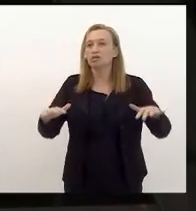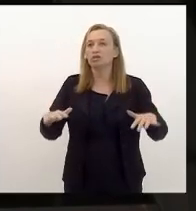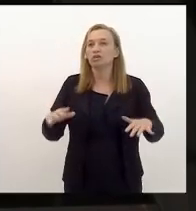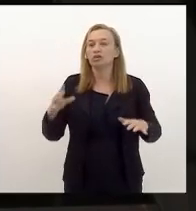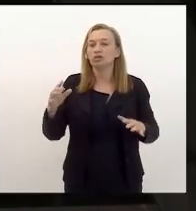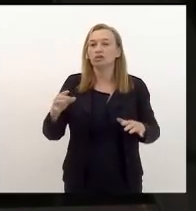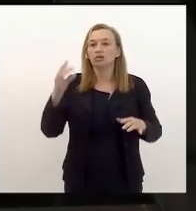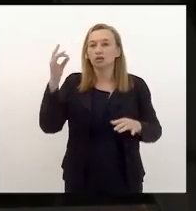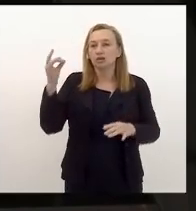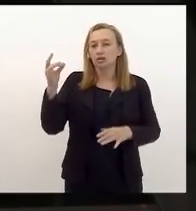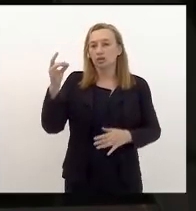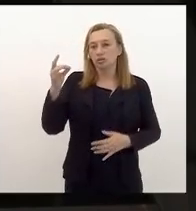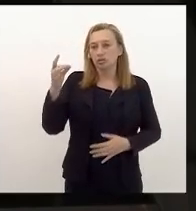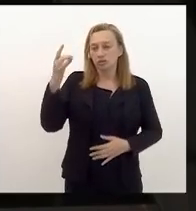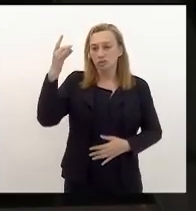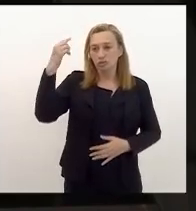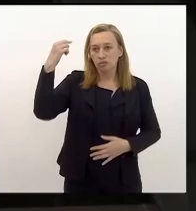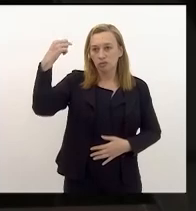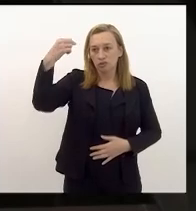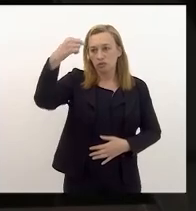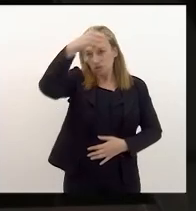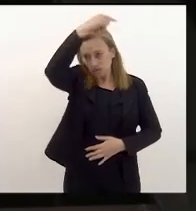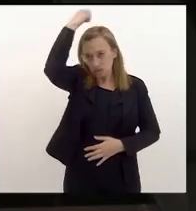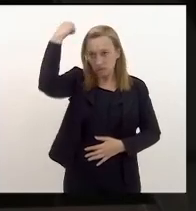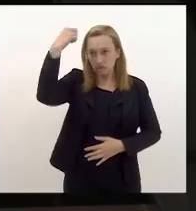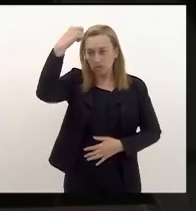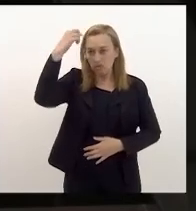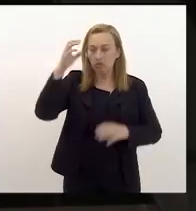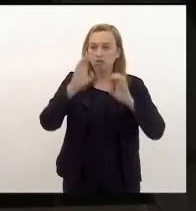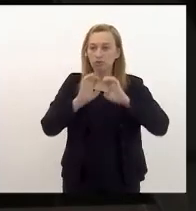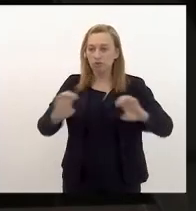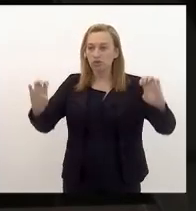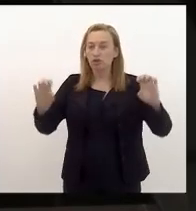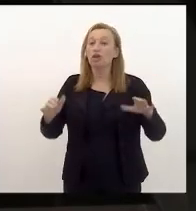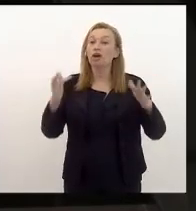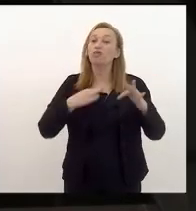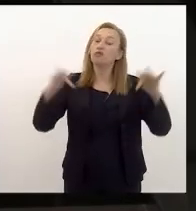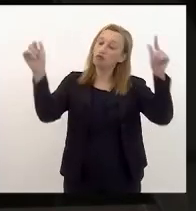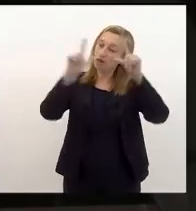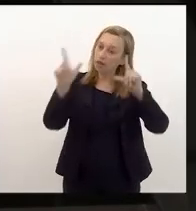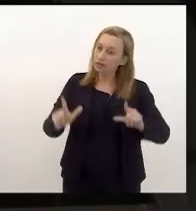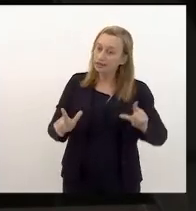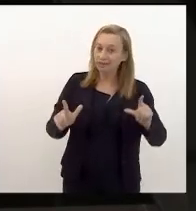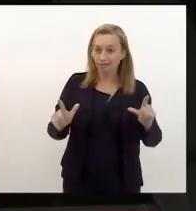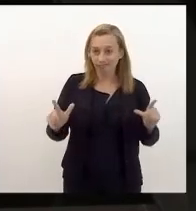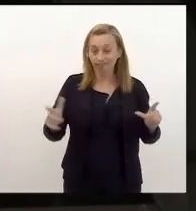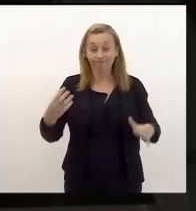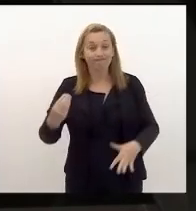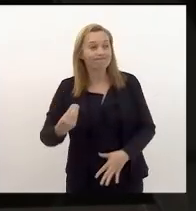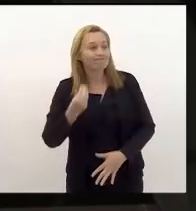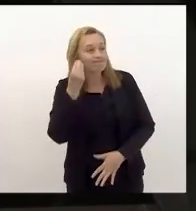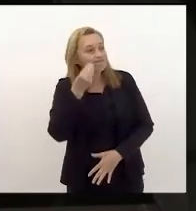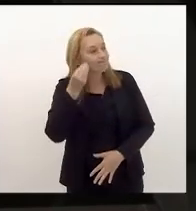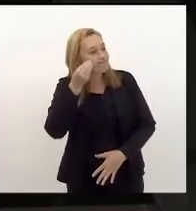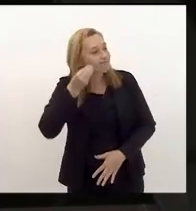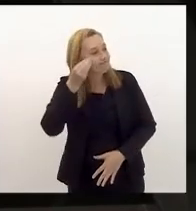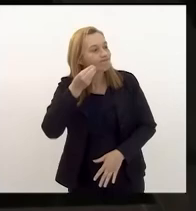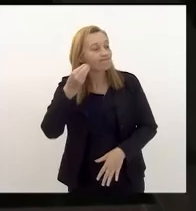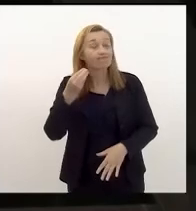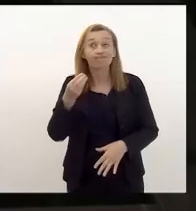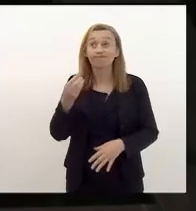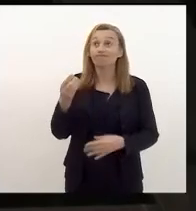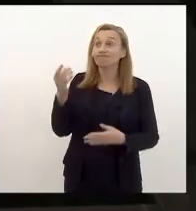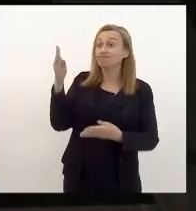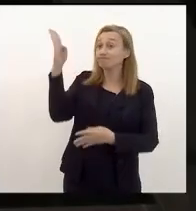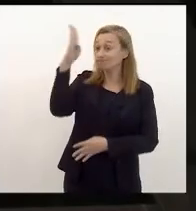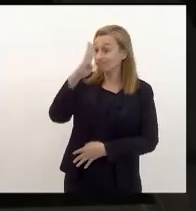Santo Evangelho. Então, eu fico muito feliz de estar vivenciando isso num país